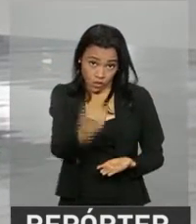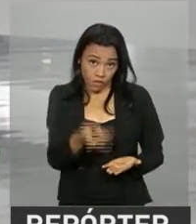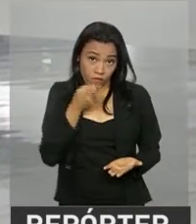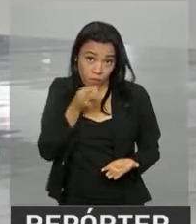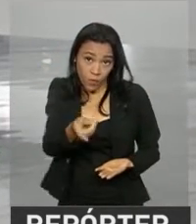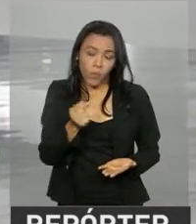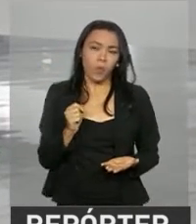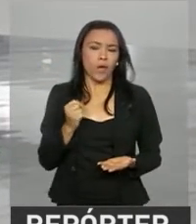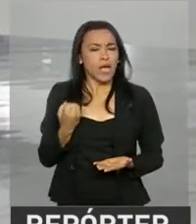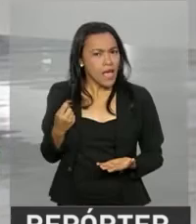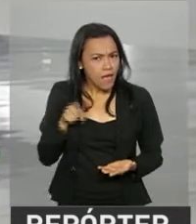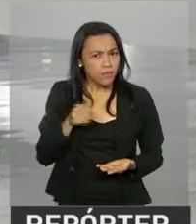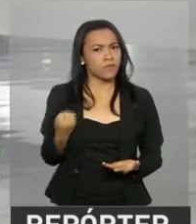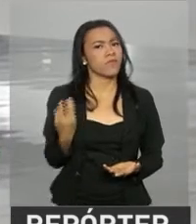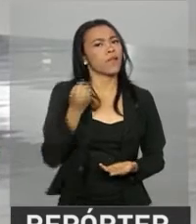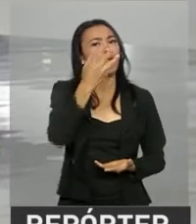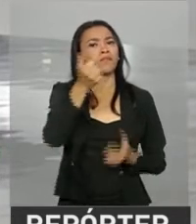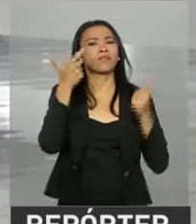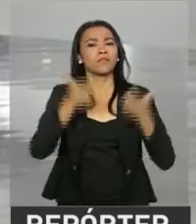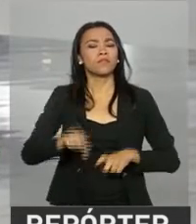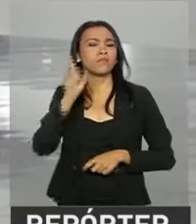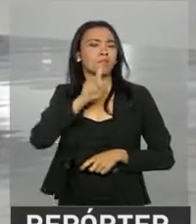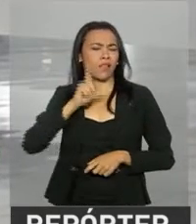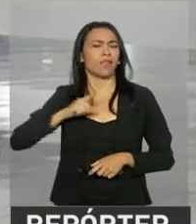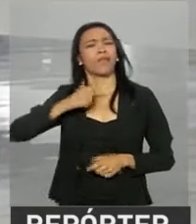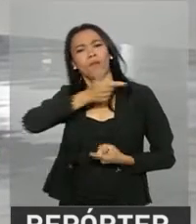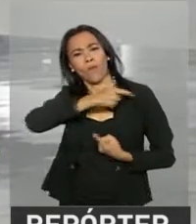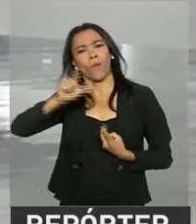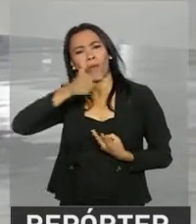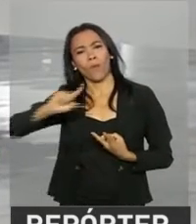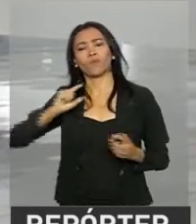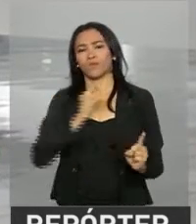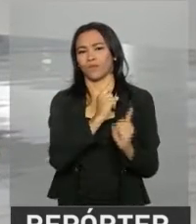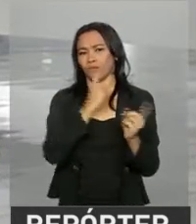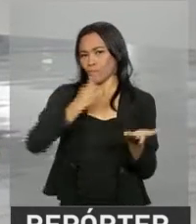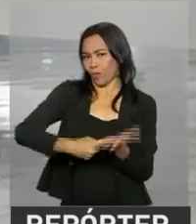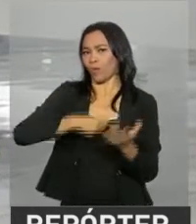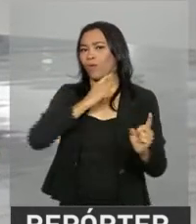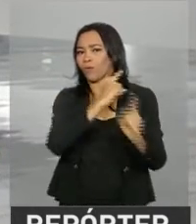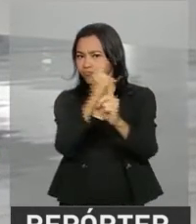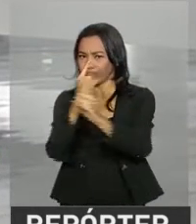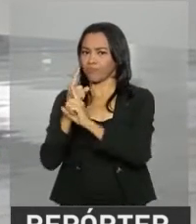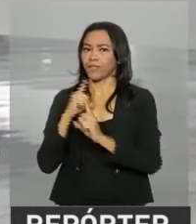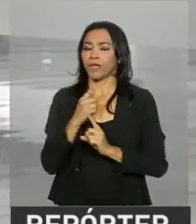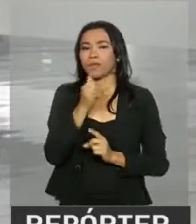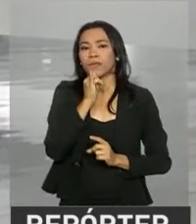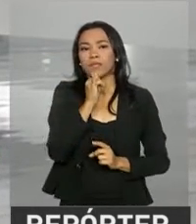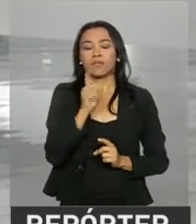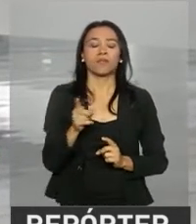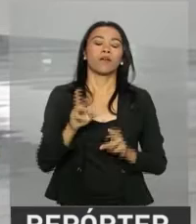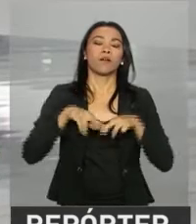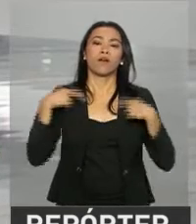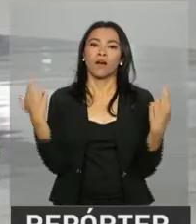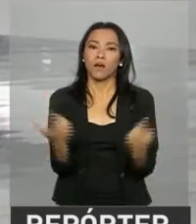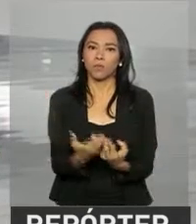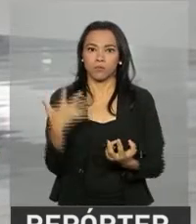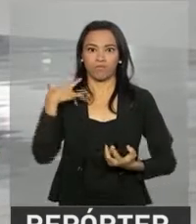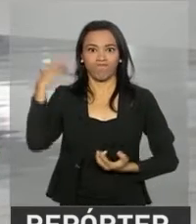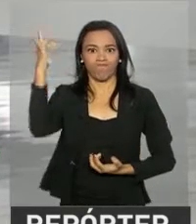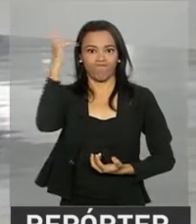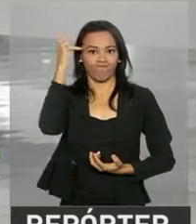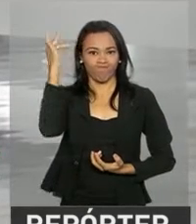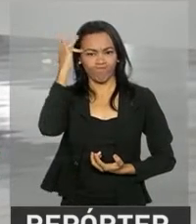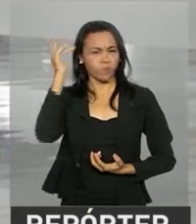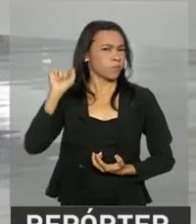Luiz ao longo dessa viagem aos Estados Unidos o presidente Michel Temer tem uma série de outros compromissos ele participa por exemplo de uma reunião de alto nível